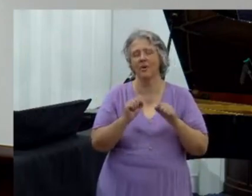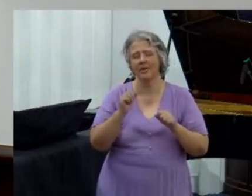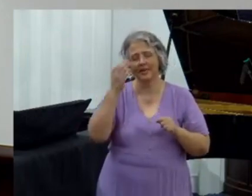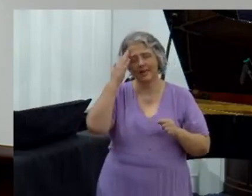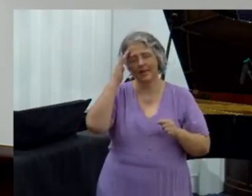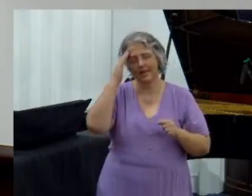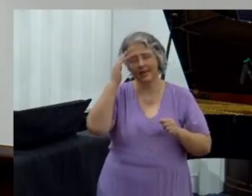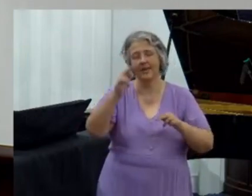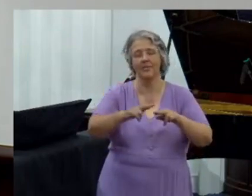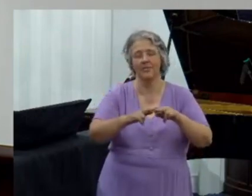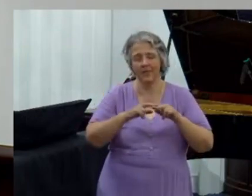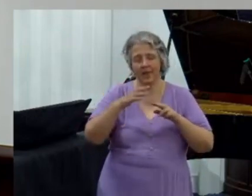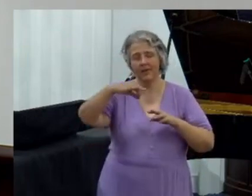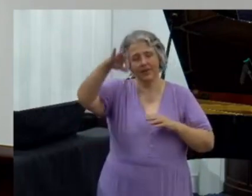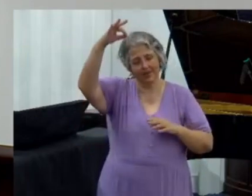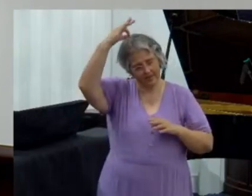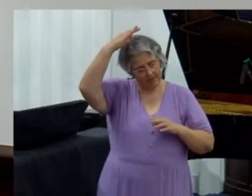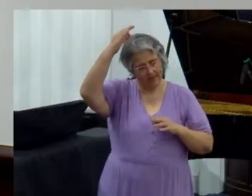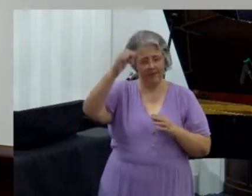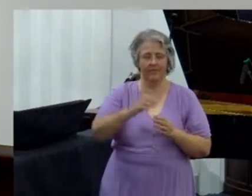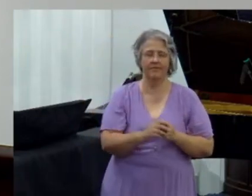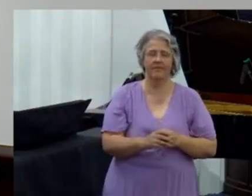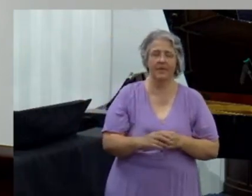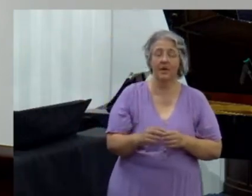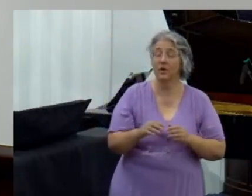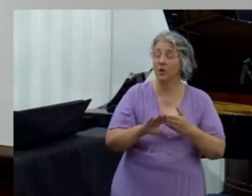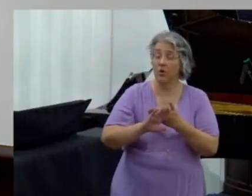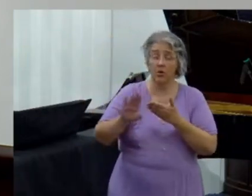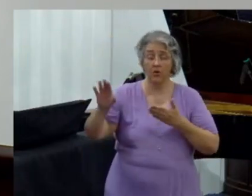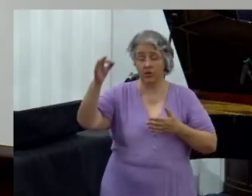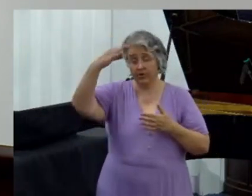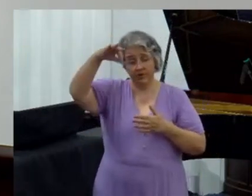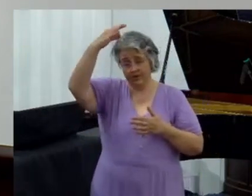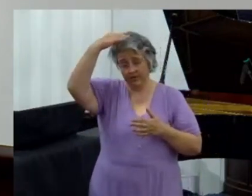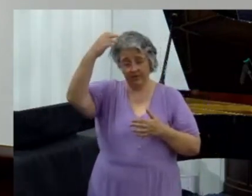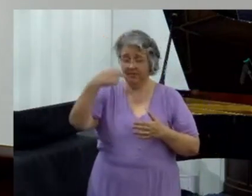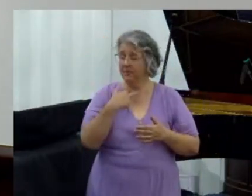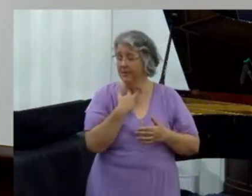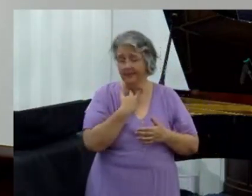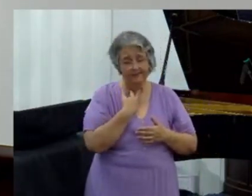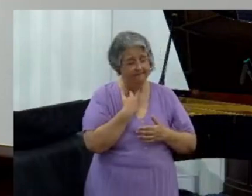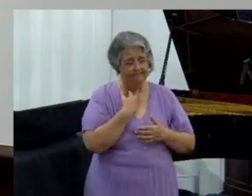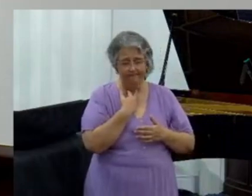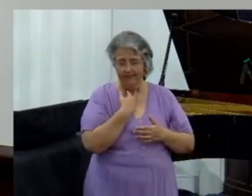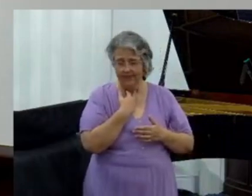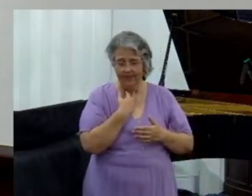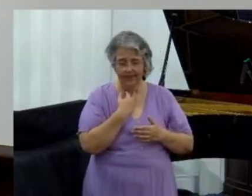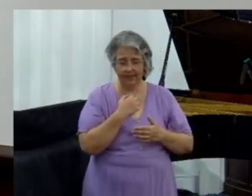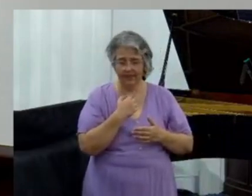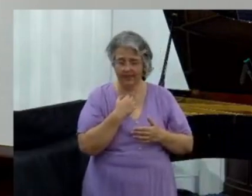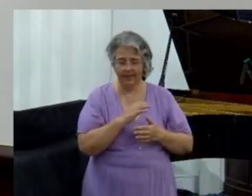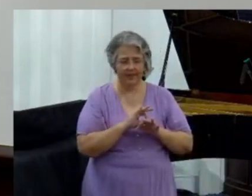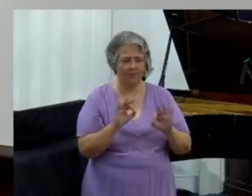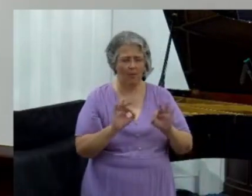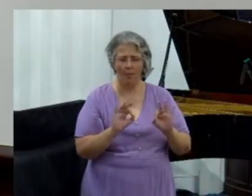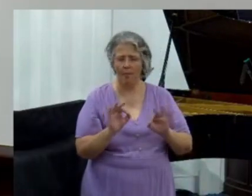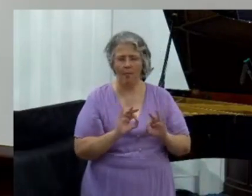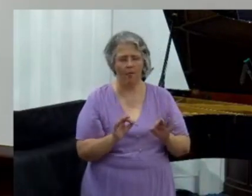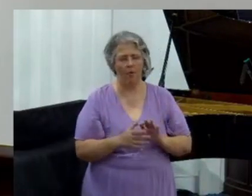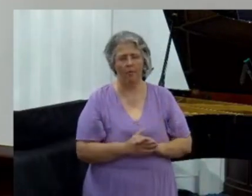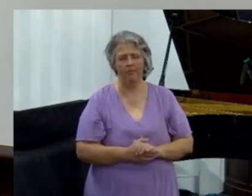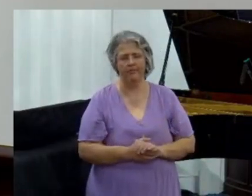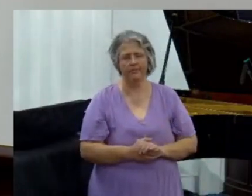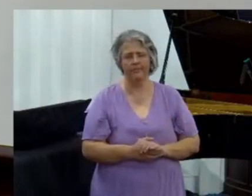Teu Santo Espírito que habita em nós. Sem Ele, ó Pai, certamente a palavra que está diante dos nossos olhos não